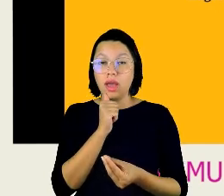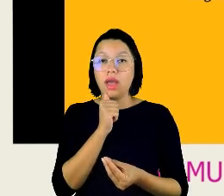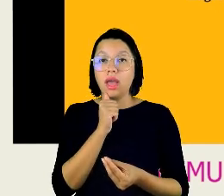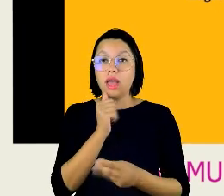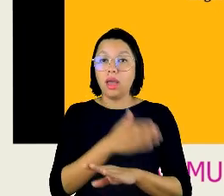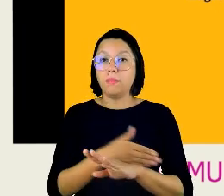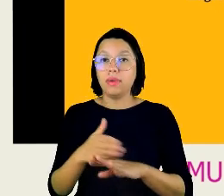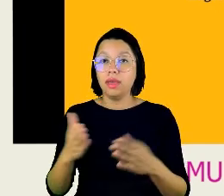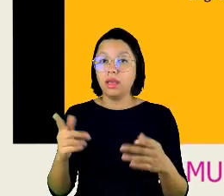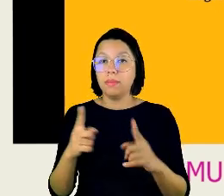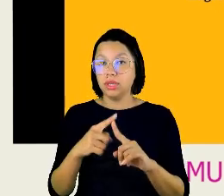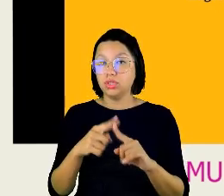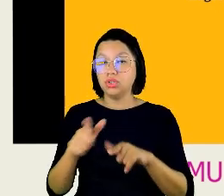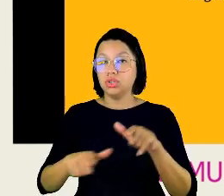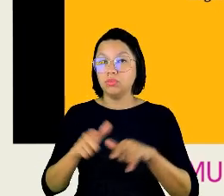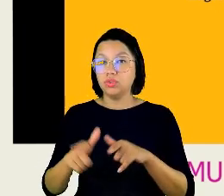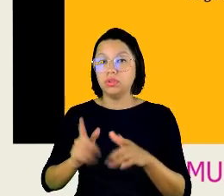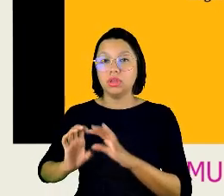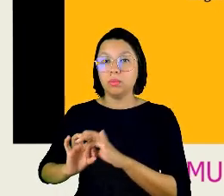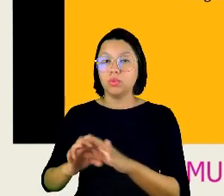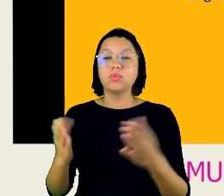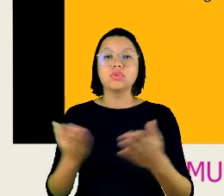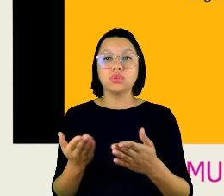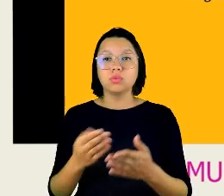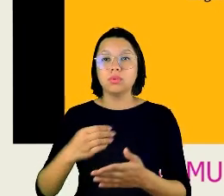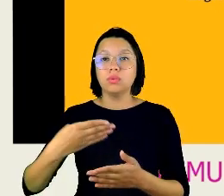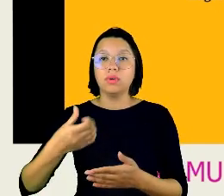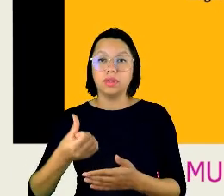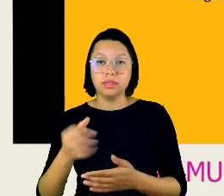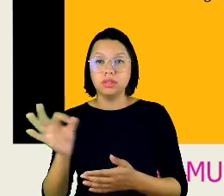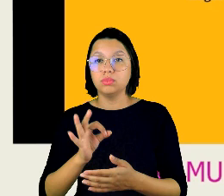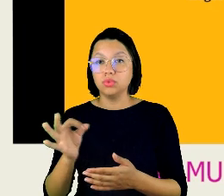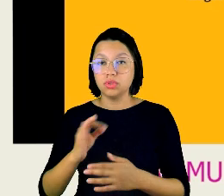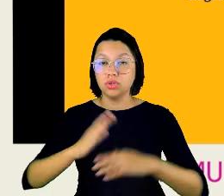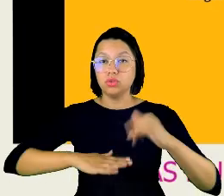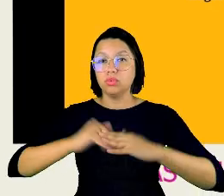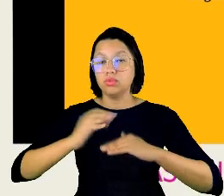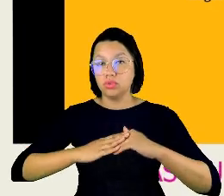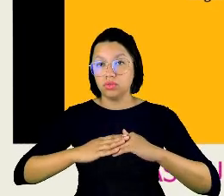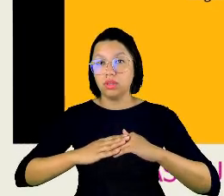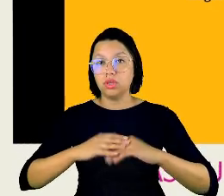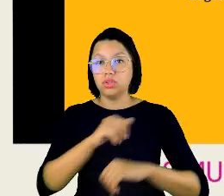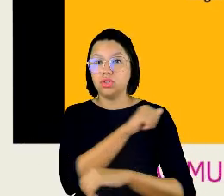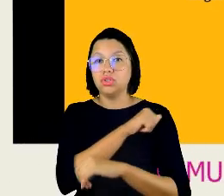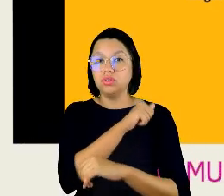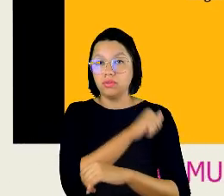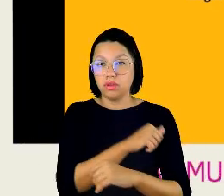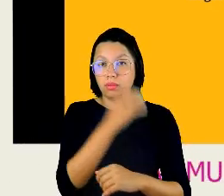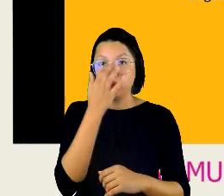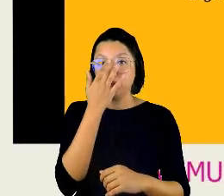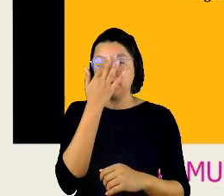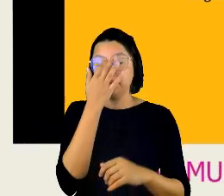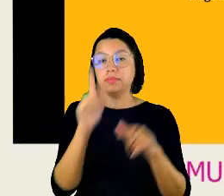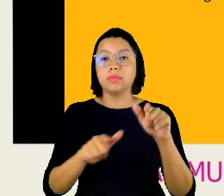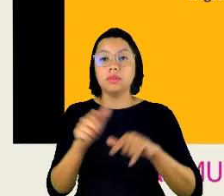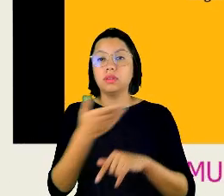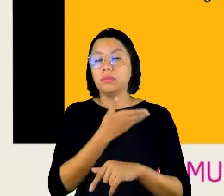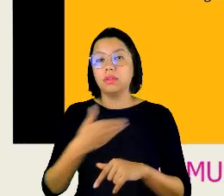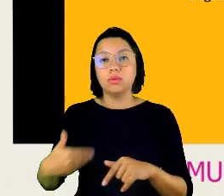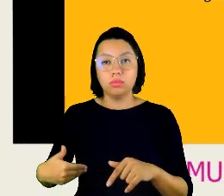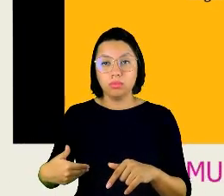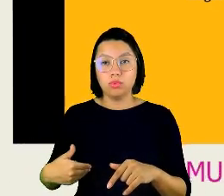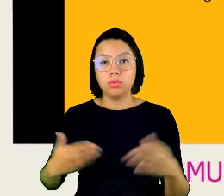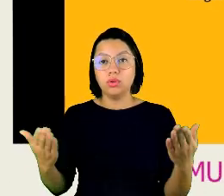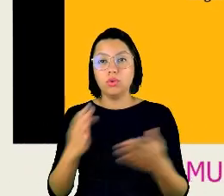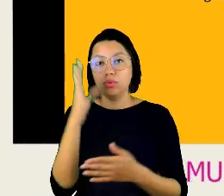de trabalho. Num contexto atual, né, 46% dos profissionais de enfermagem que atuam nos serviços públicos